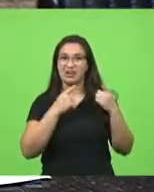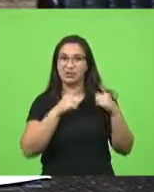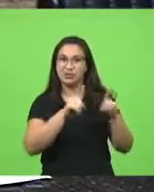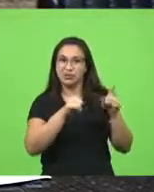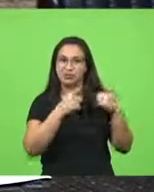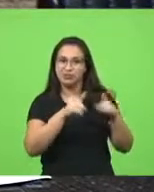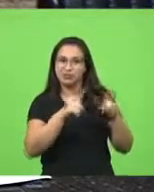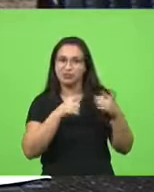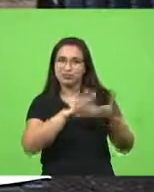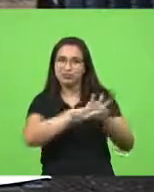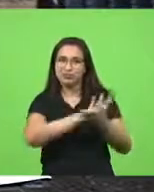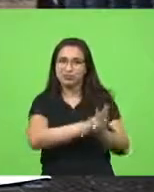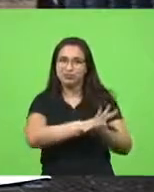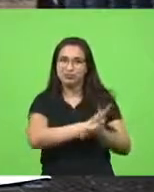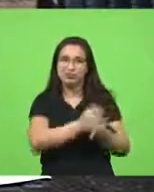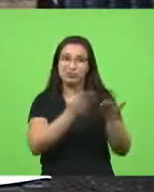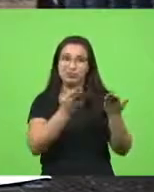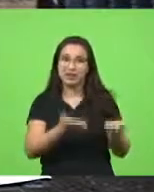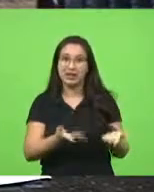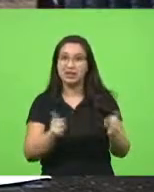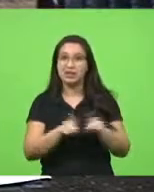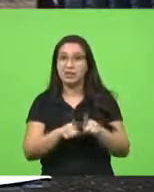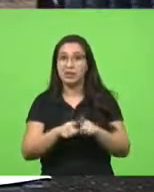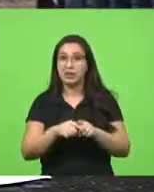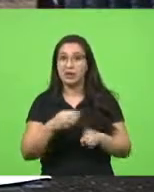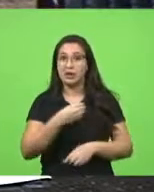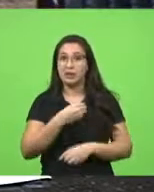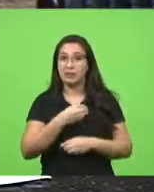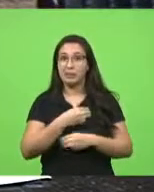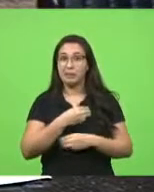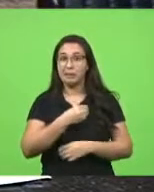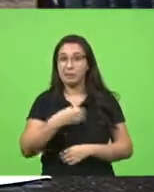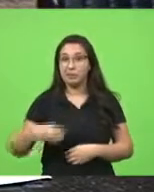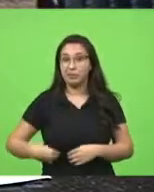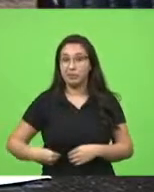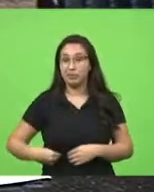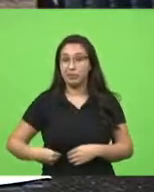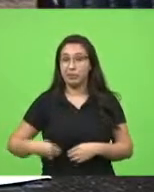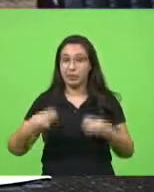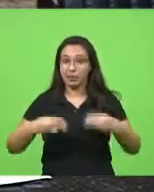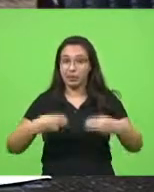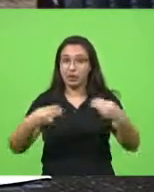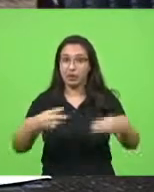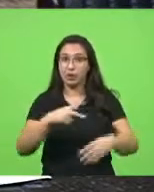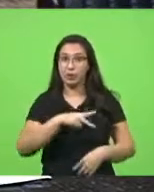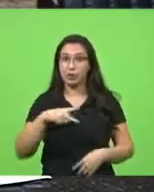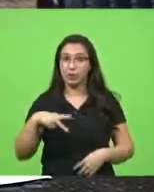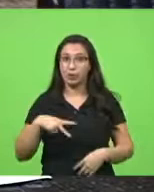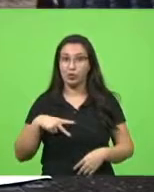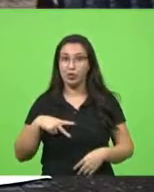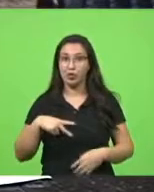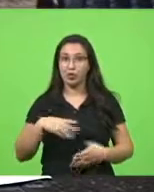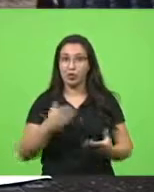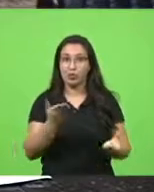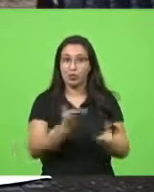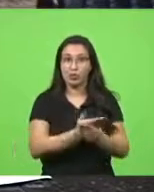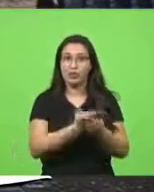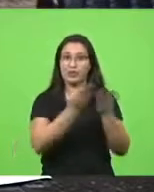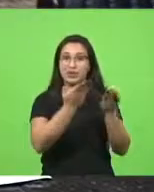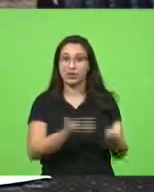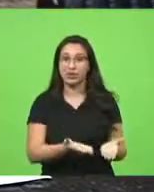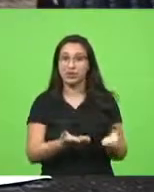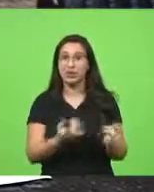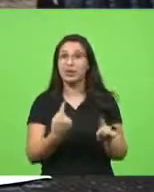assediadas e estão sendo processadas pelo Ministério Público. Sabe qual é a alegação? Não existe legislação para